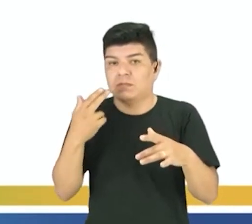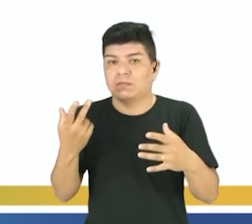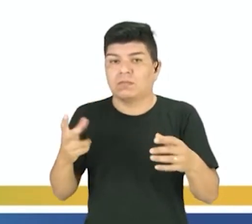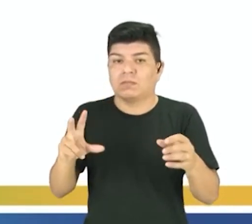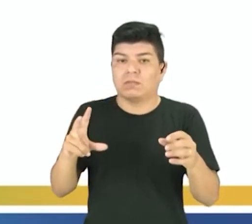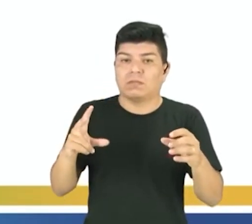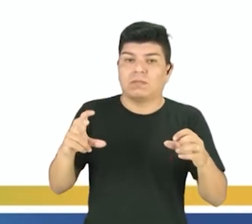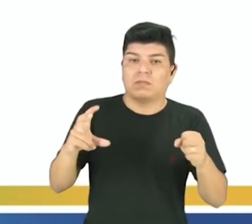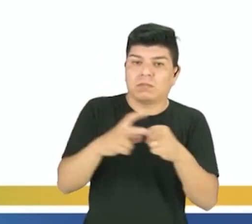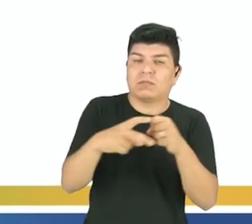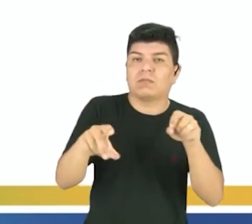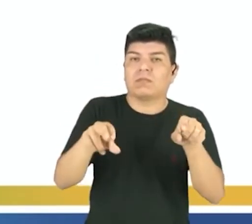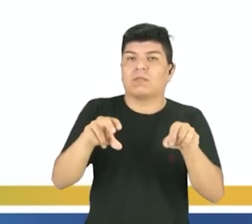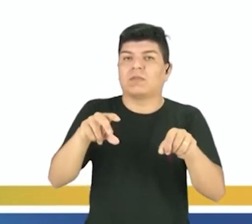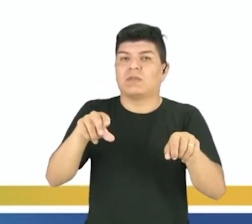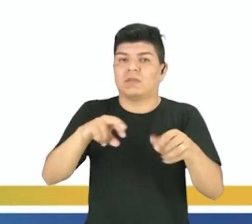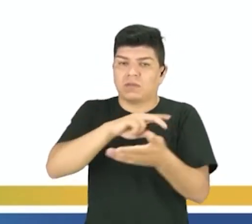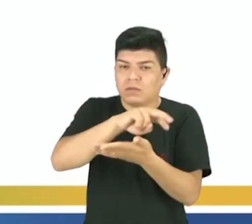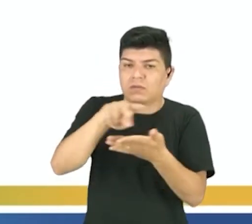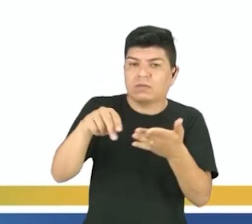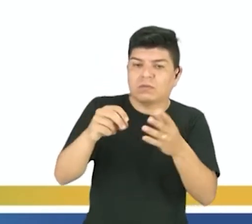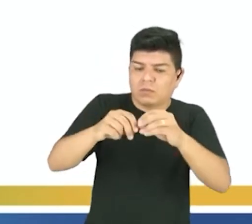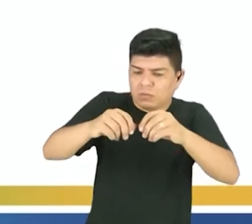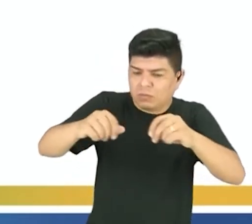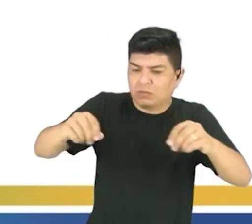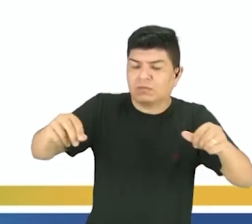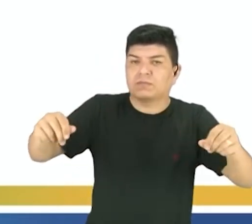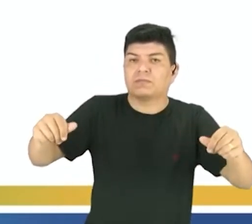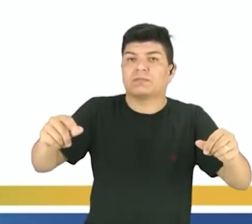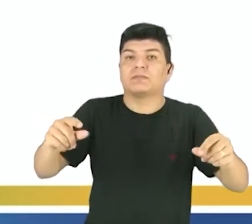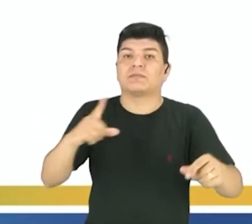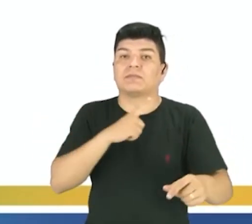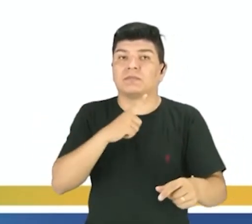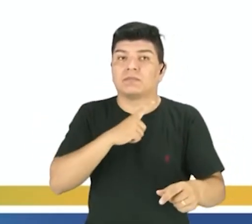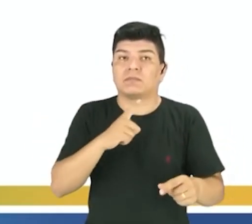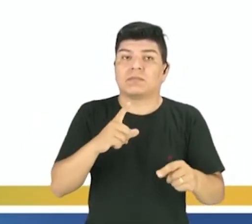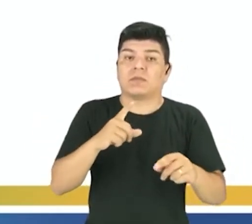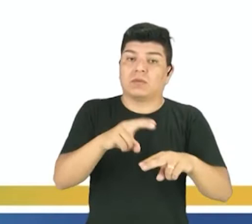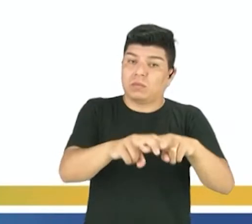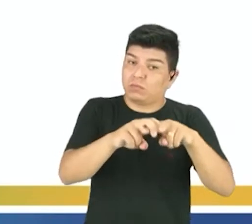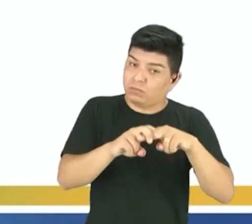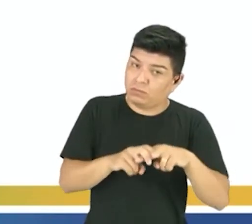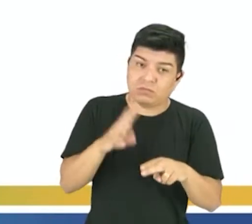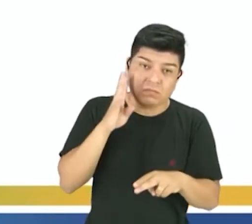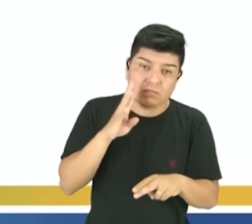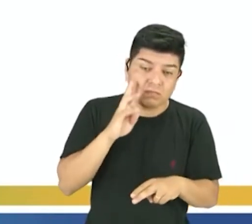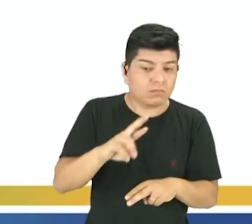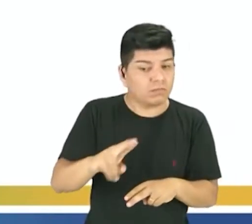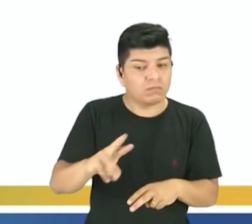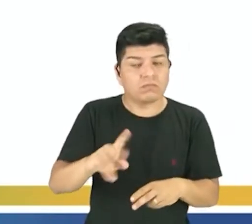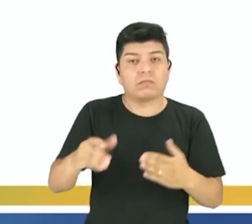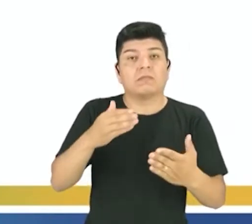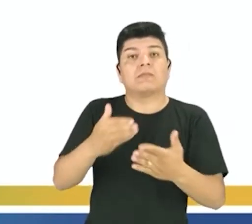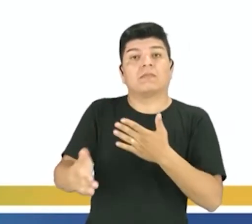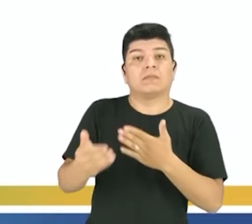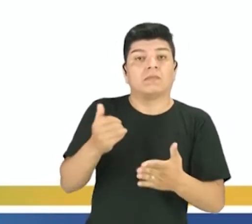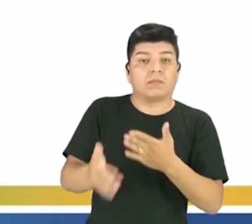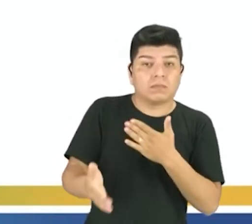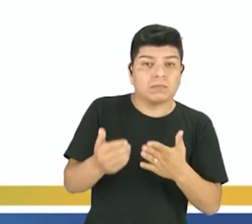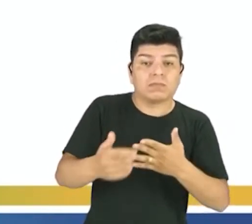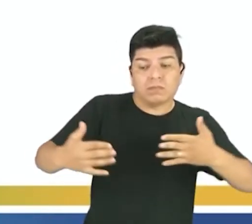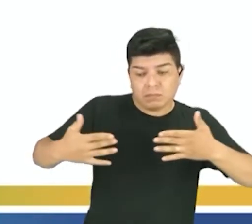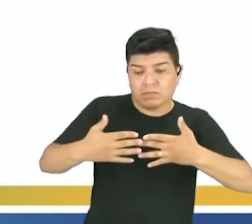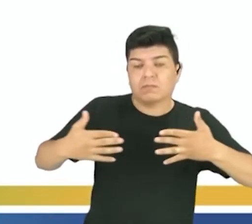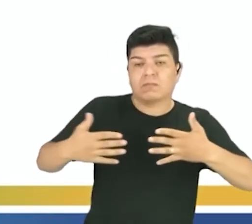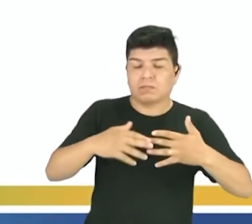bactérias, vírus, entre outras coisas que estão no solo. Então, não é legal para a planta perder esse tecido